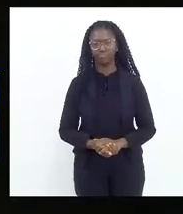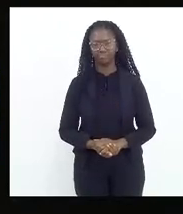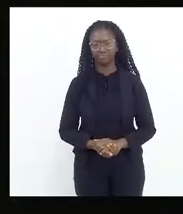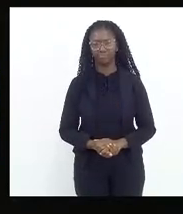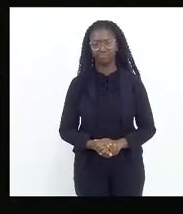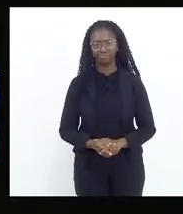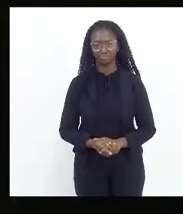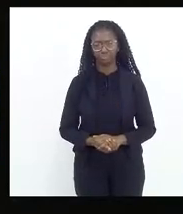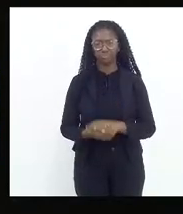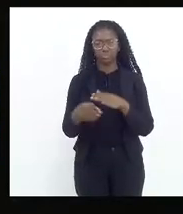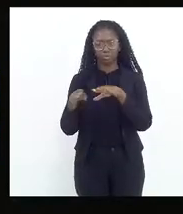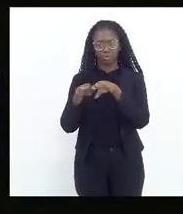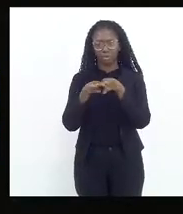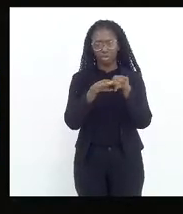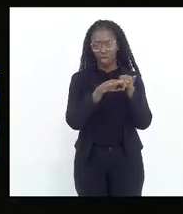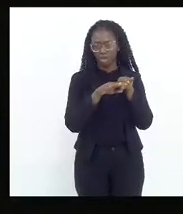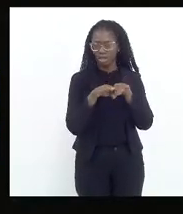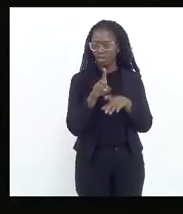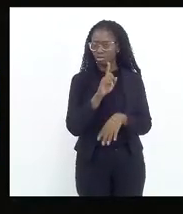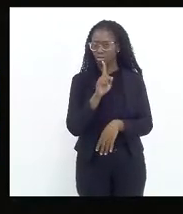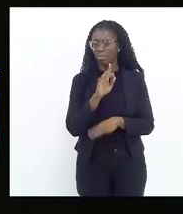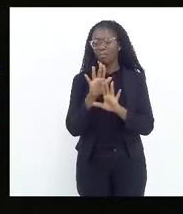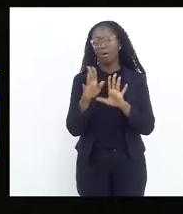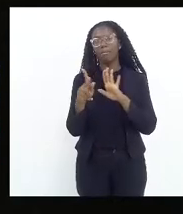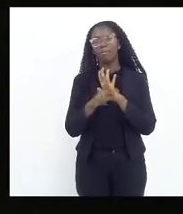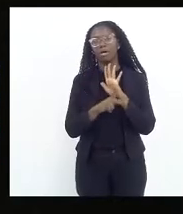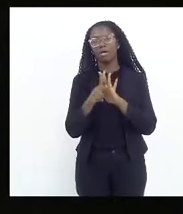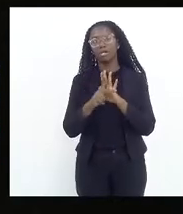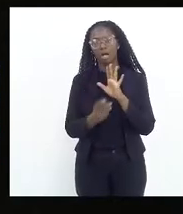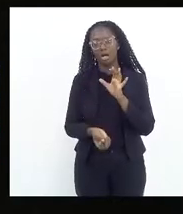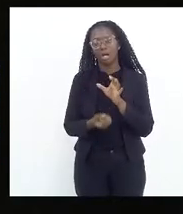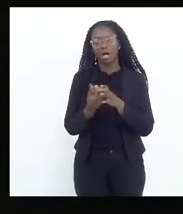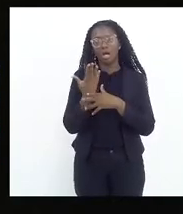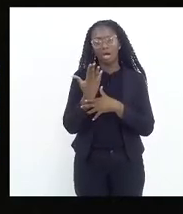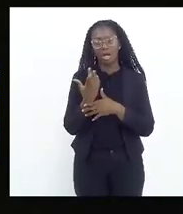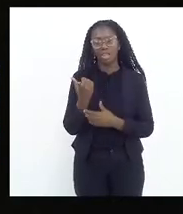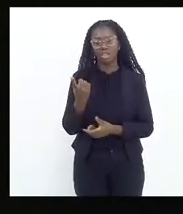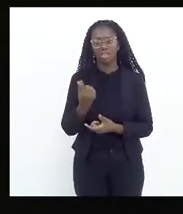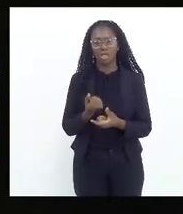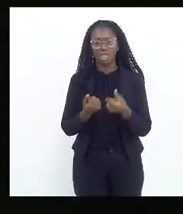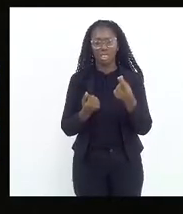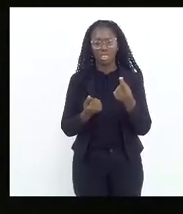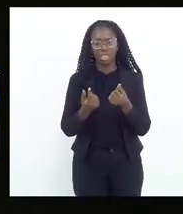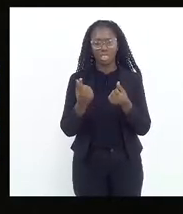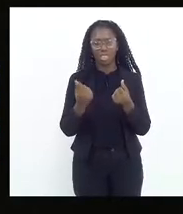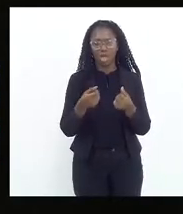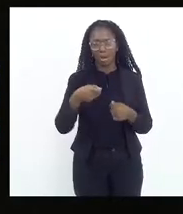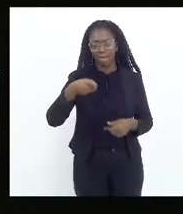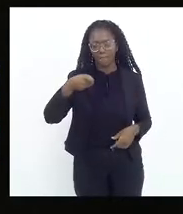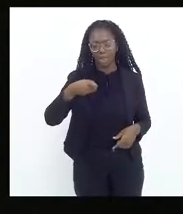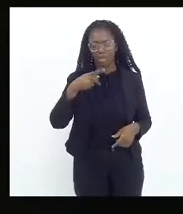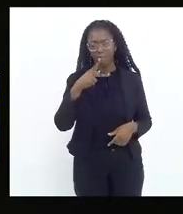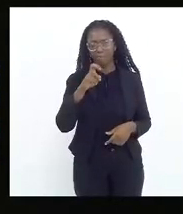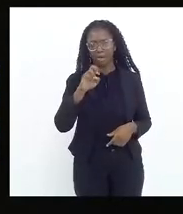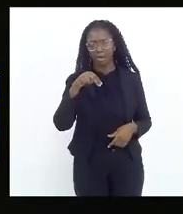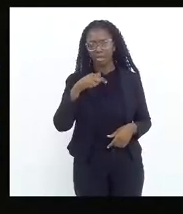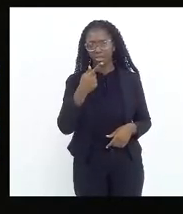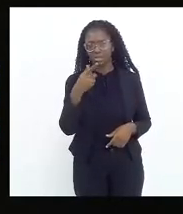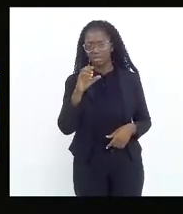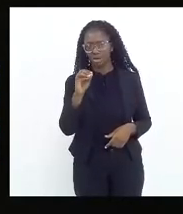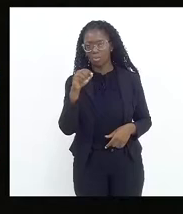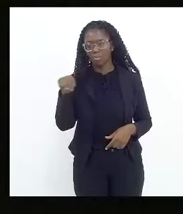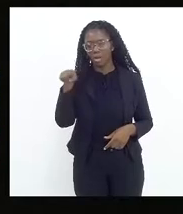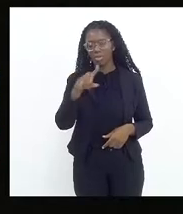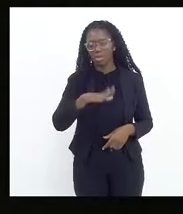humanização, mas um projeto que cria uma pensão para essas crianças que perderam seus